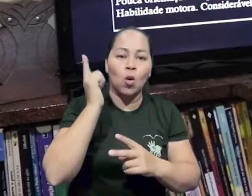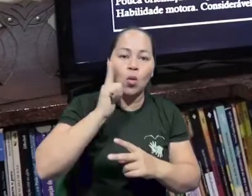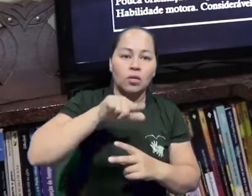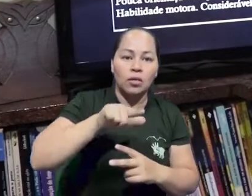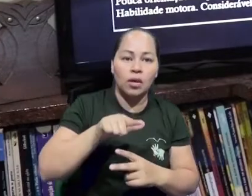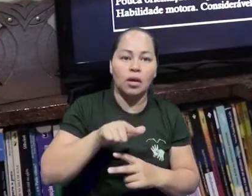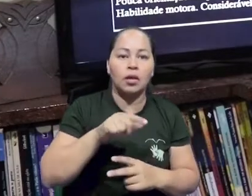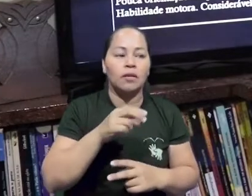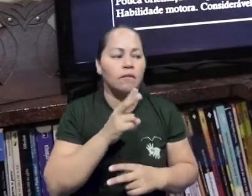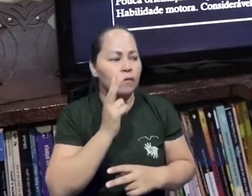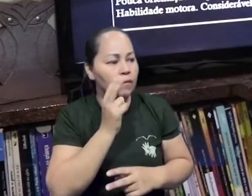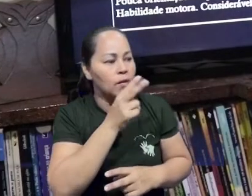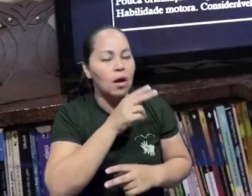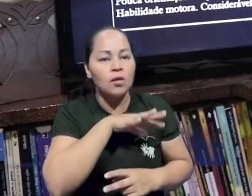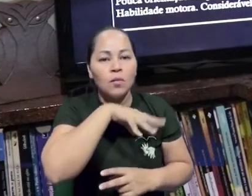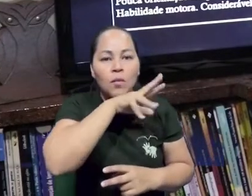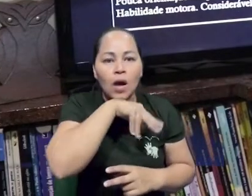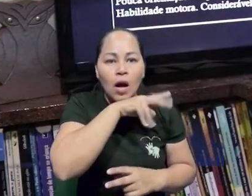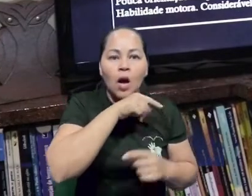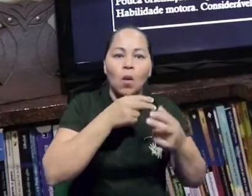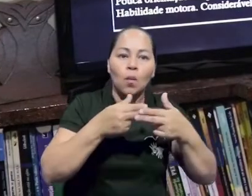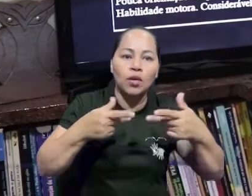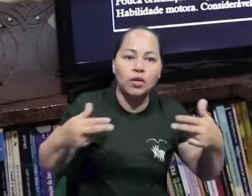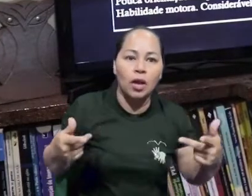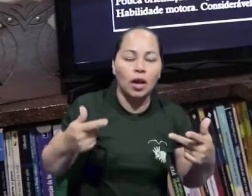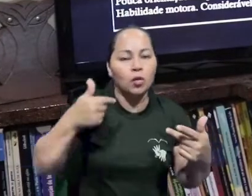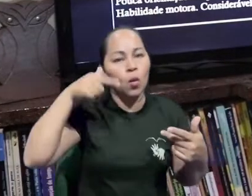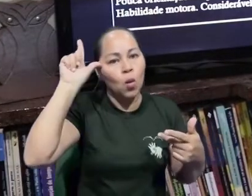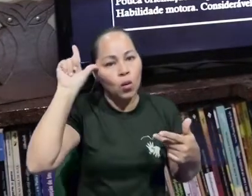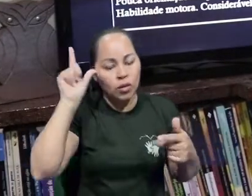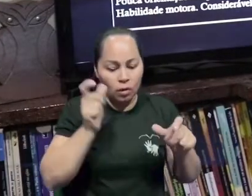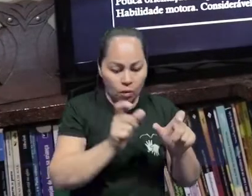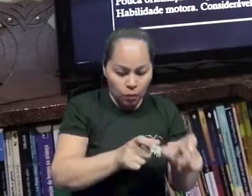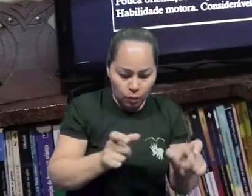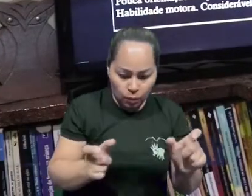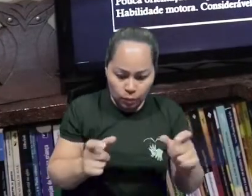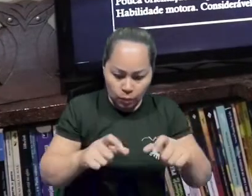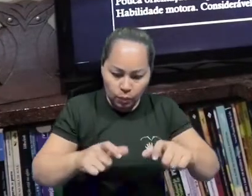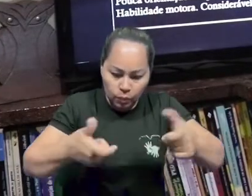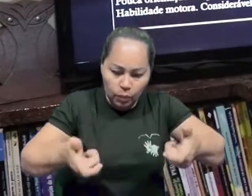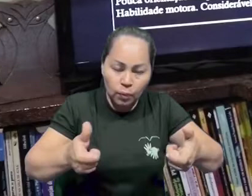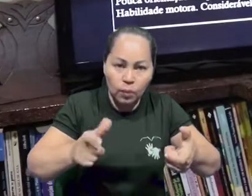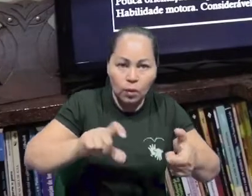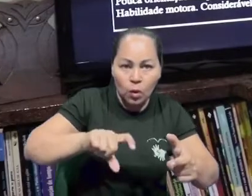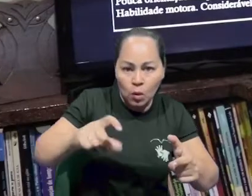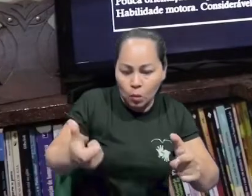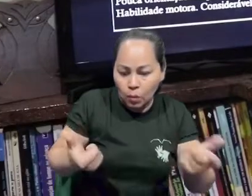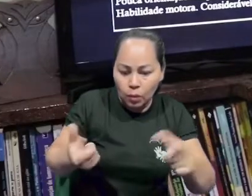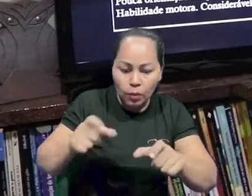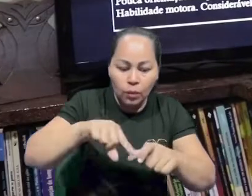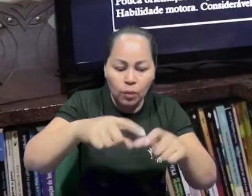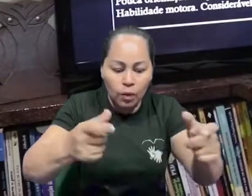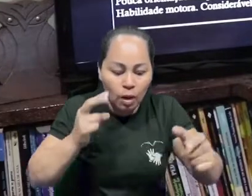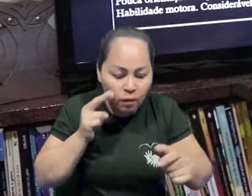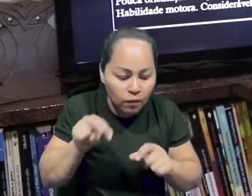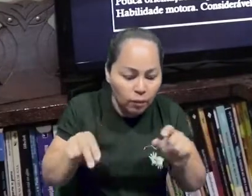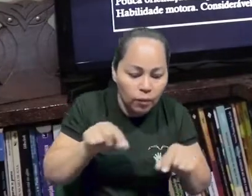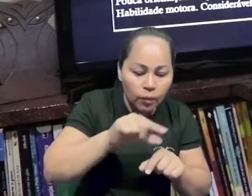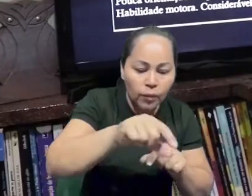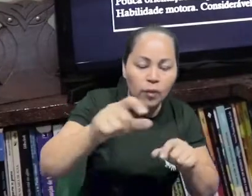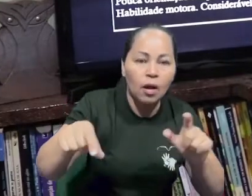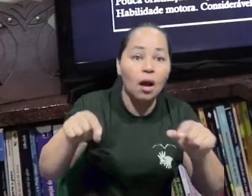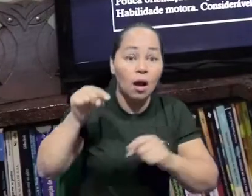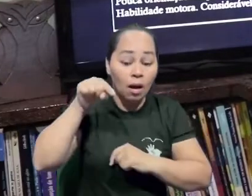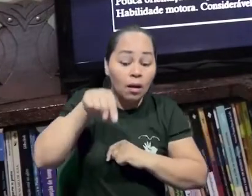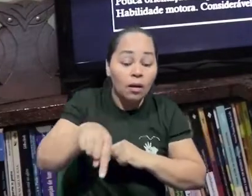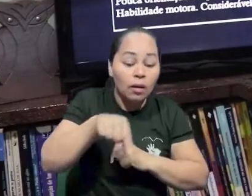identifica animais e objetos. Ótimo, então eu trabalhei com um jogo da memória, então ele conseguiu identificar, ele viu o desenho